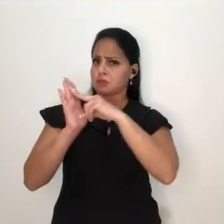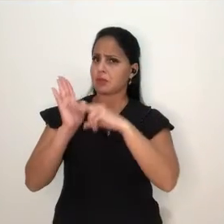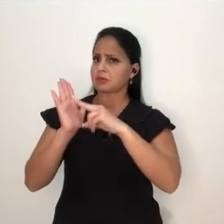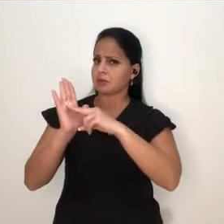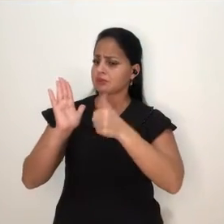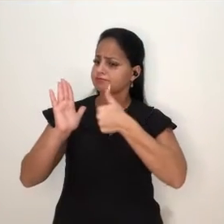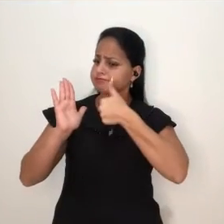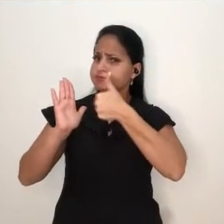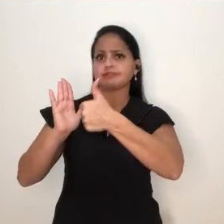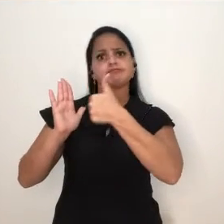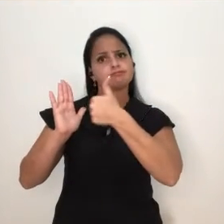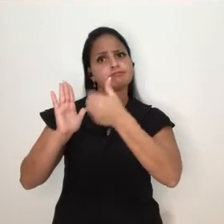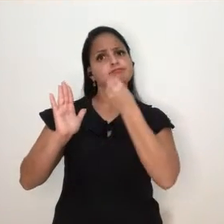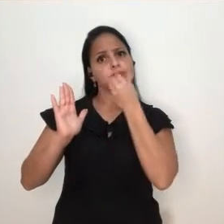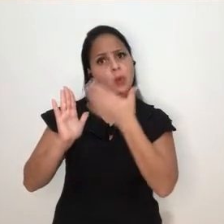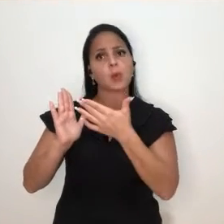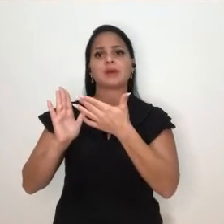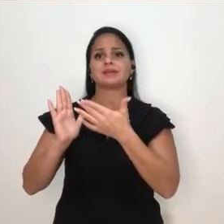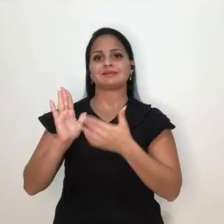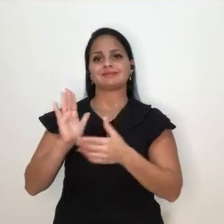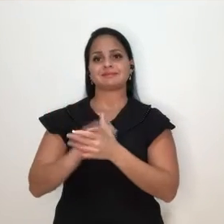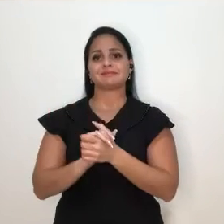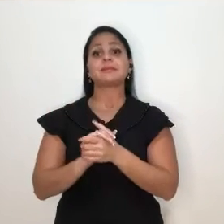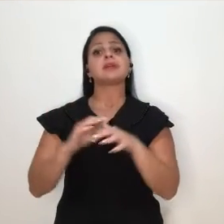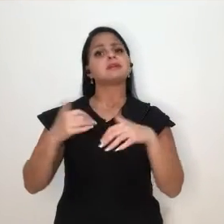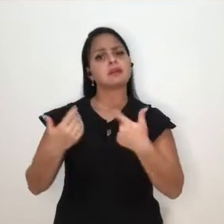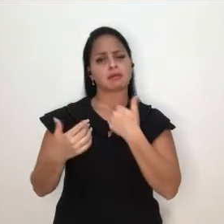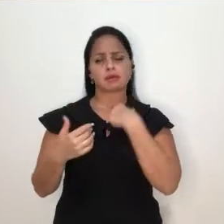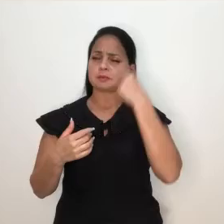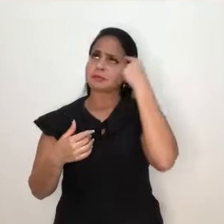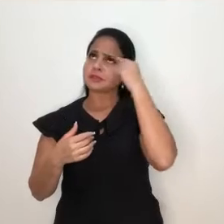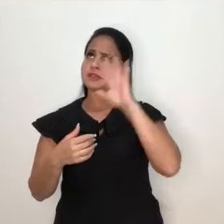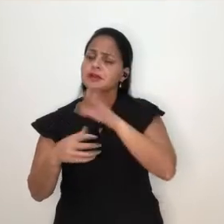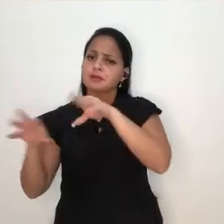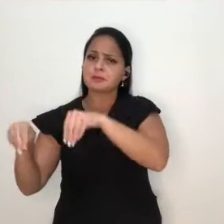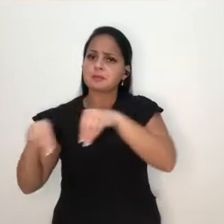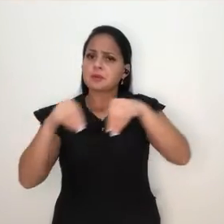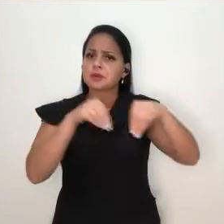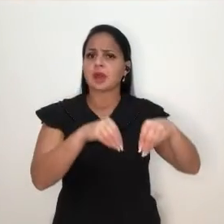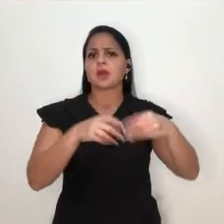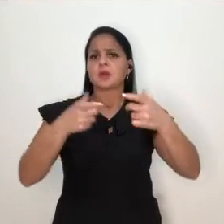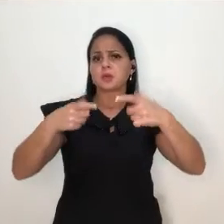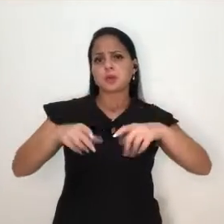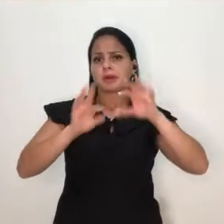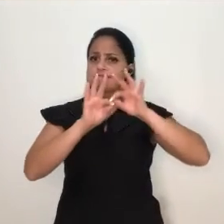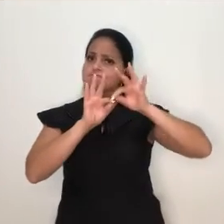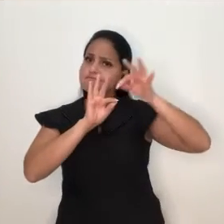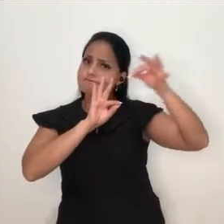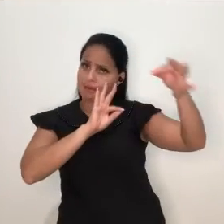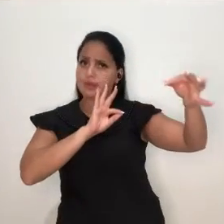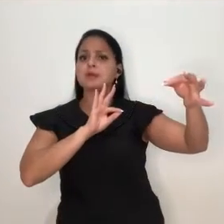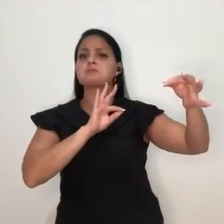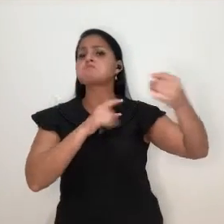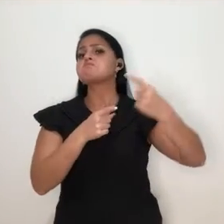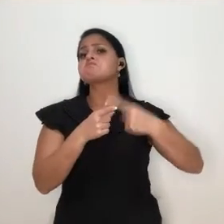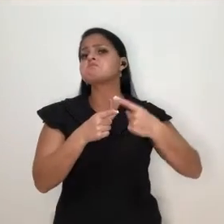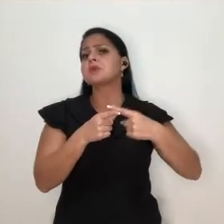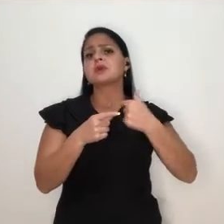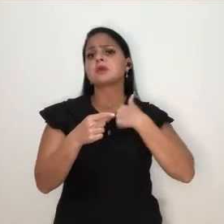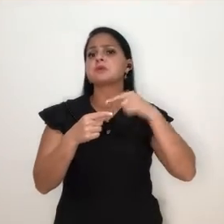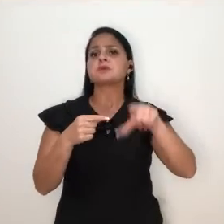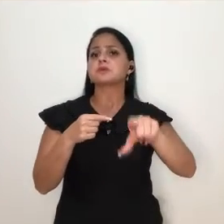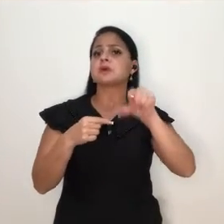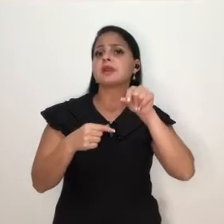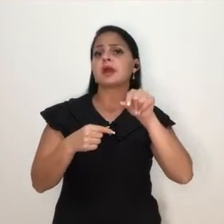boa pontuação quanto a isso. Então eu falei, já que eu vou me mudar, já que eu vou para um lugar mais longe, por que